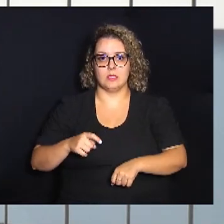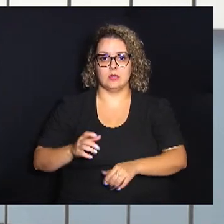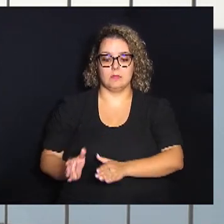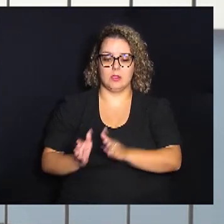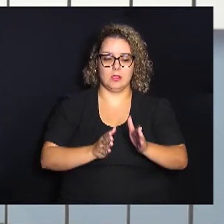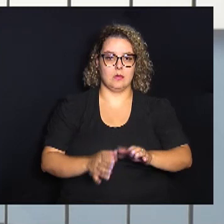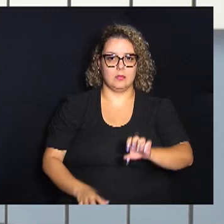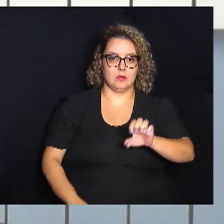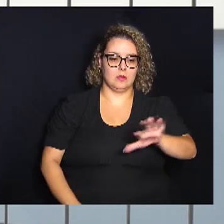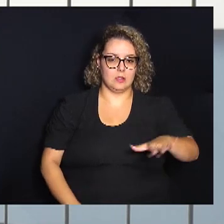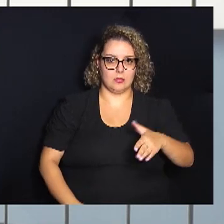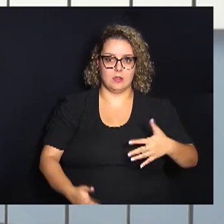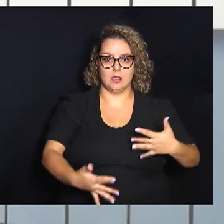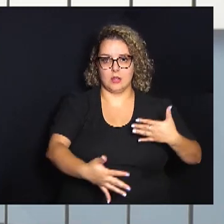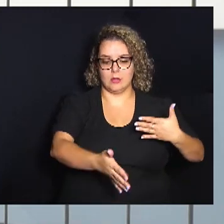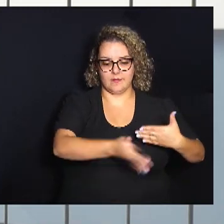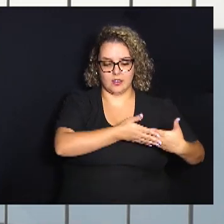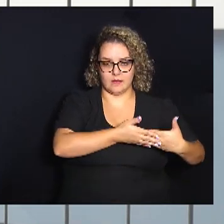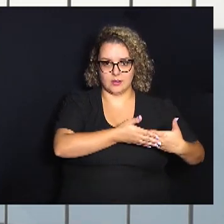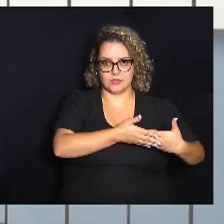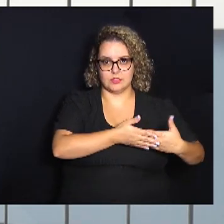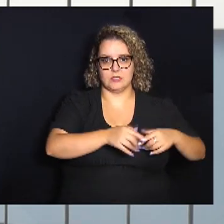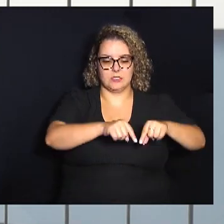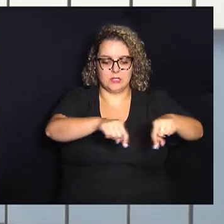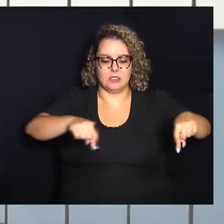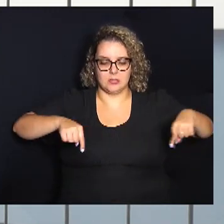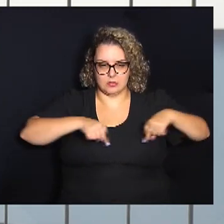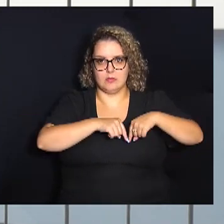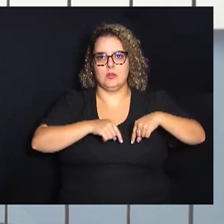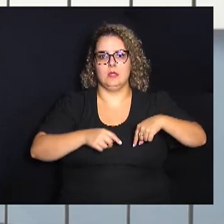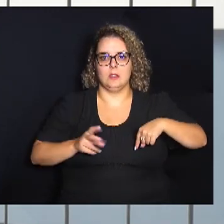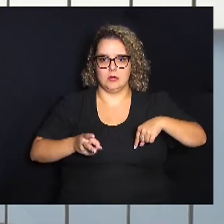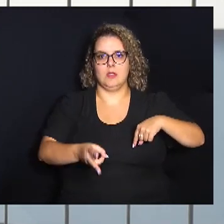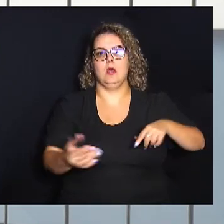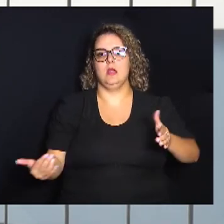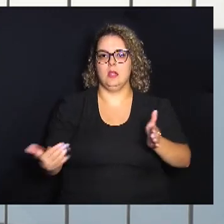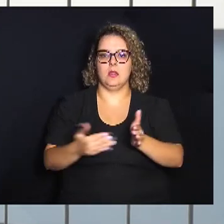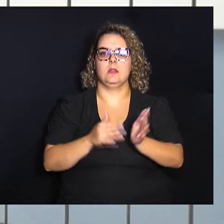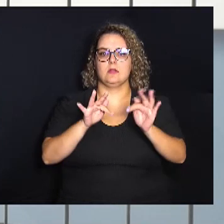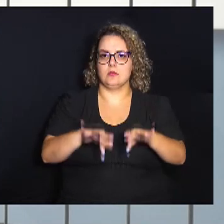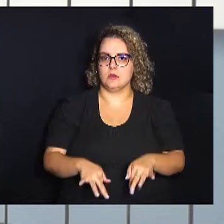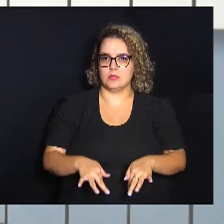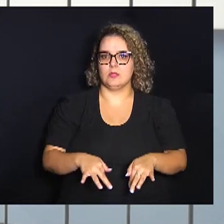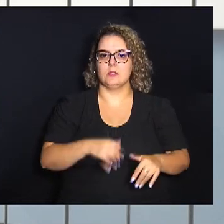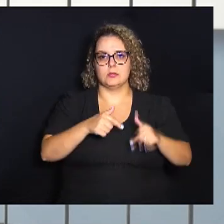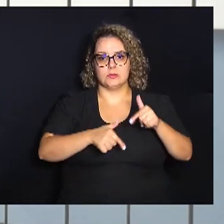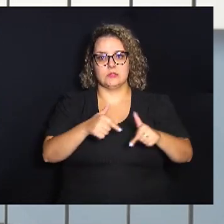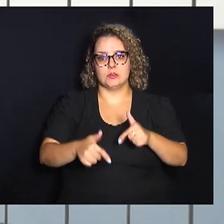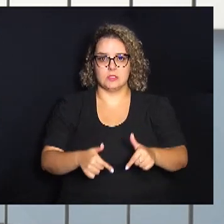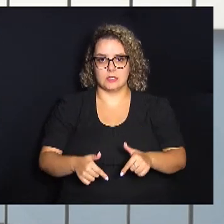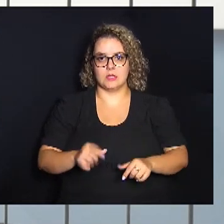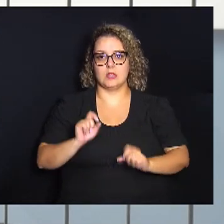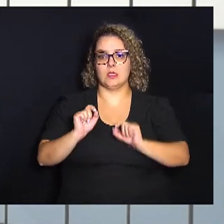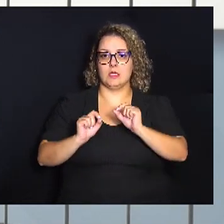fica interrompida ao tráfego nesta quadra, de forma contínua até então a finalização dos trabalhos. Então, quem passa